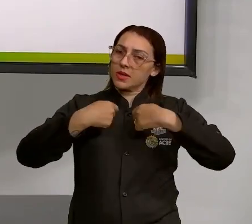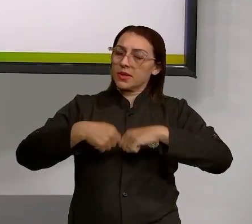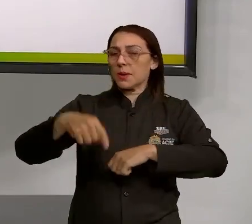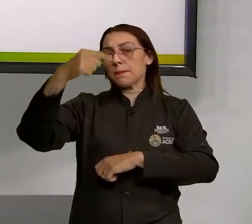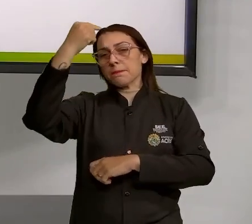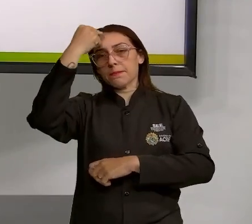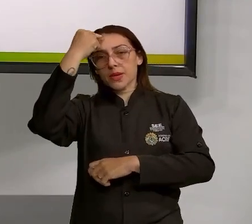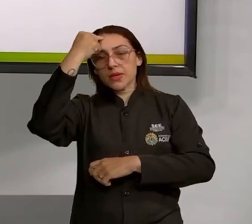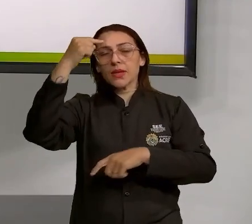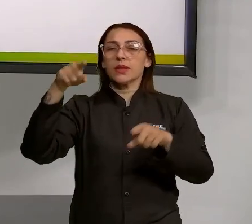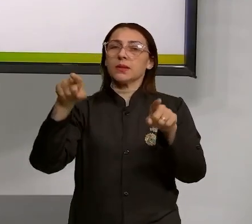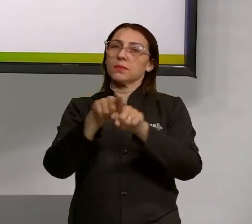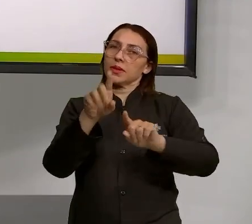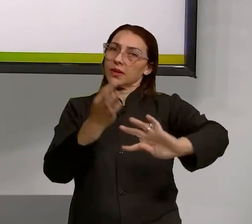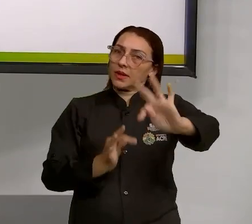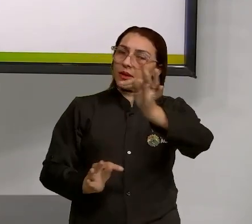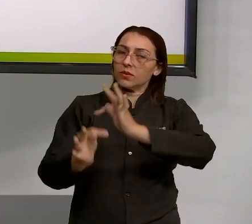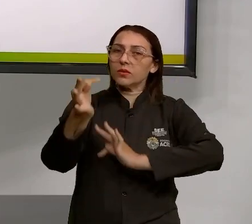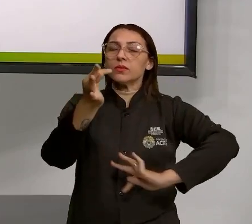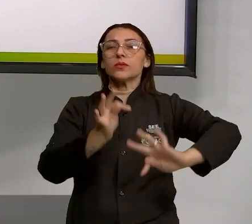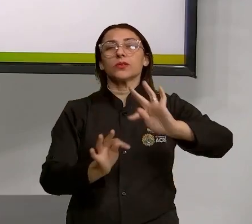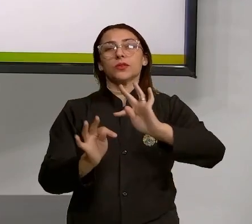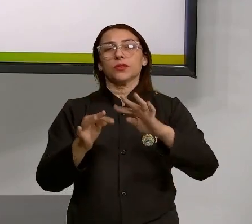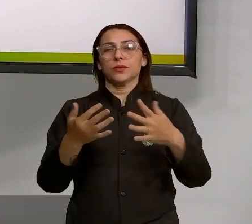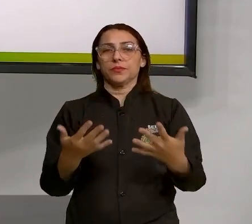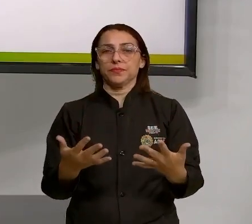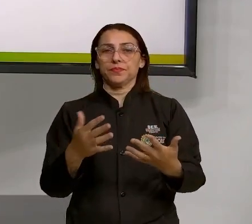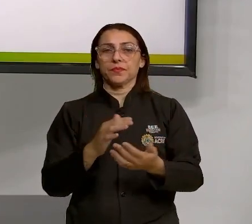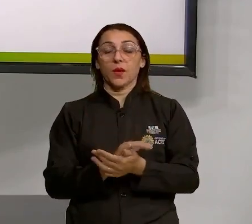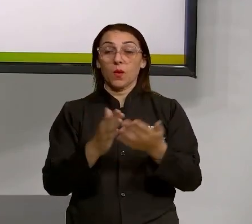o aspecto tecnológico também nessa parte.